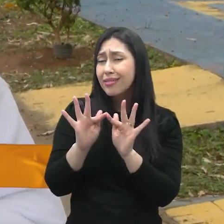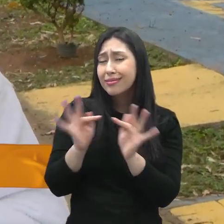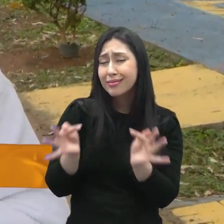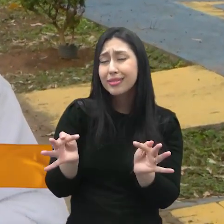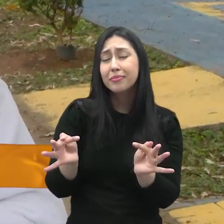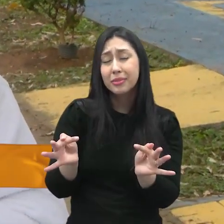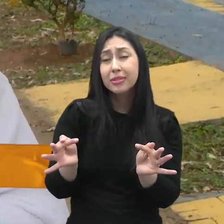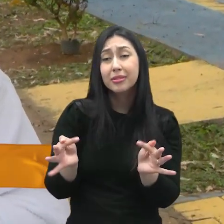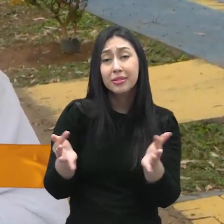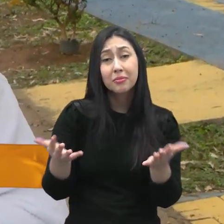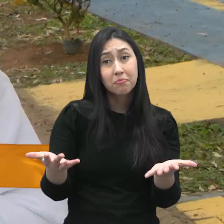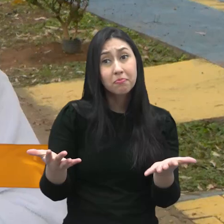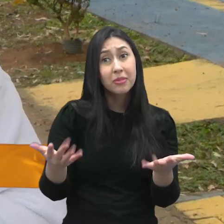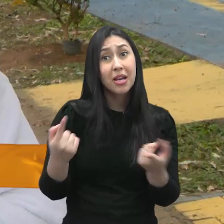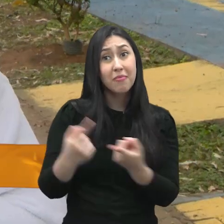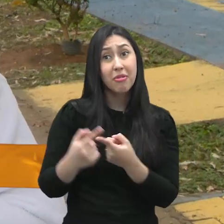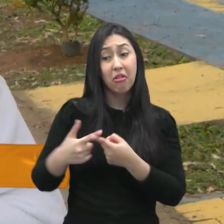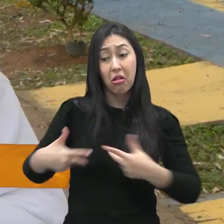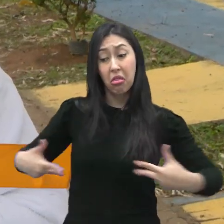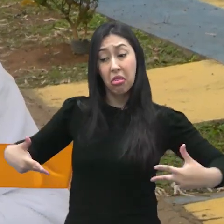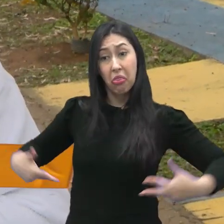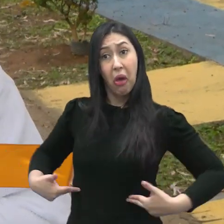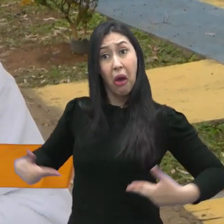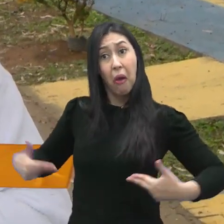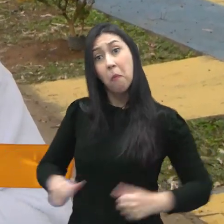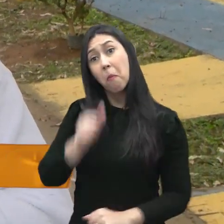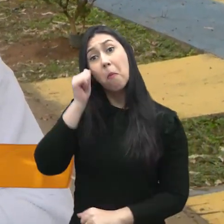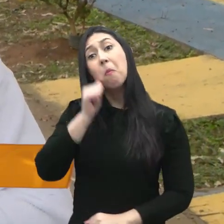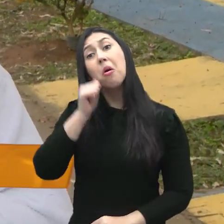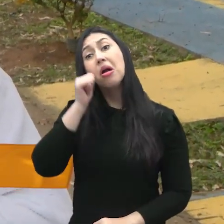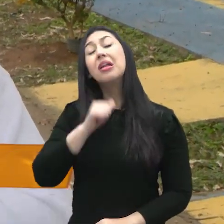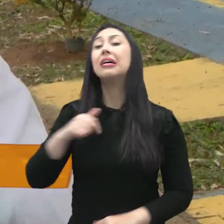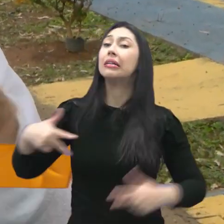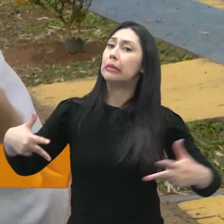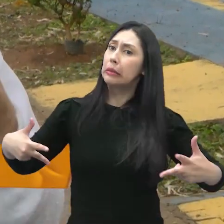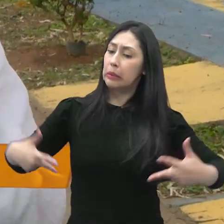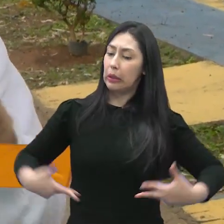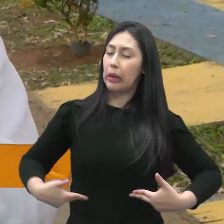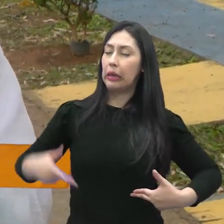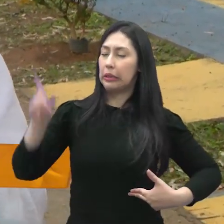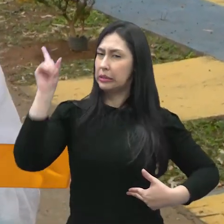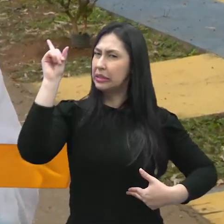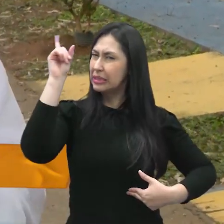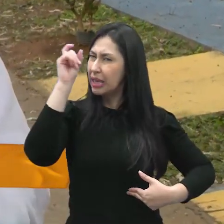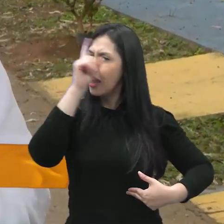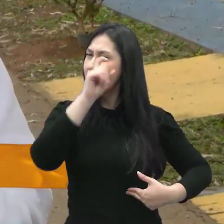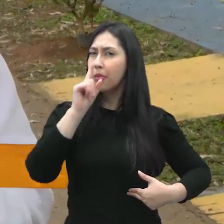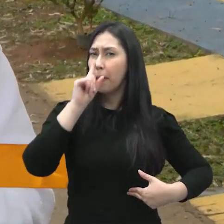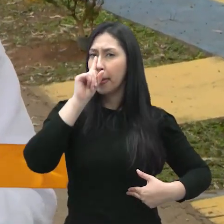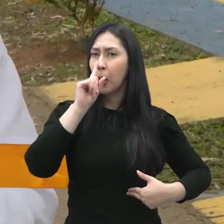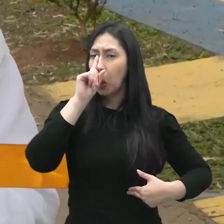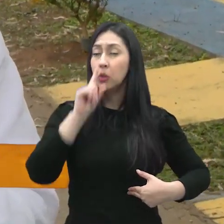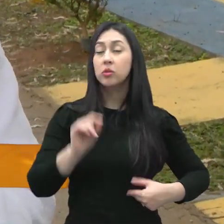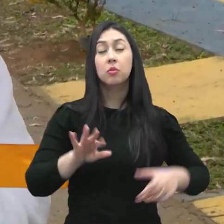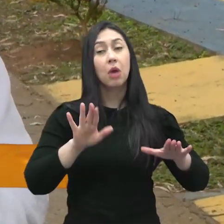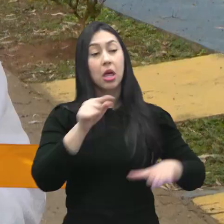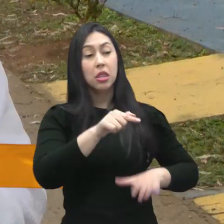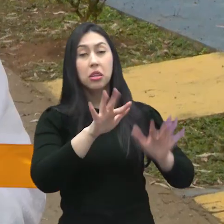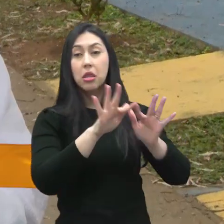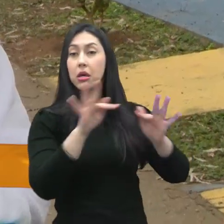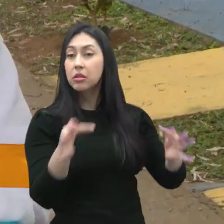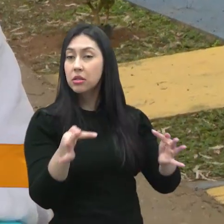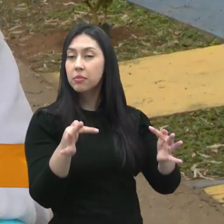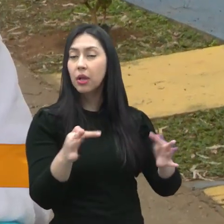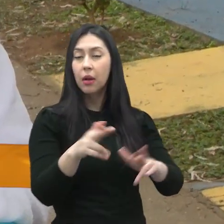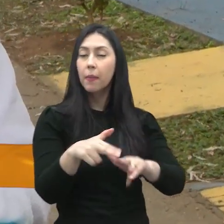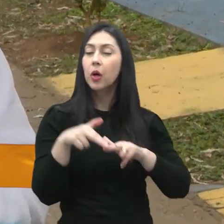procedimento, ele é menos invasivo do que a retirada de trompas, né, o ligamento das trompas. Então,